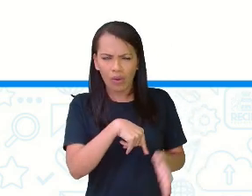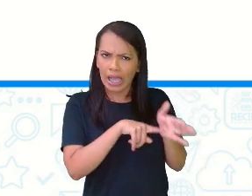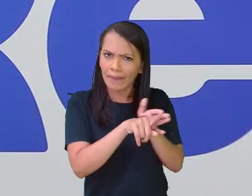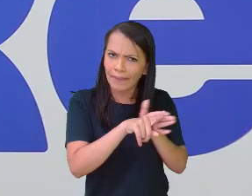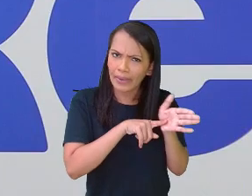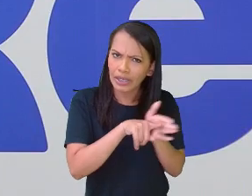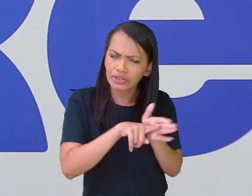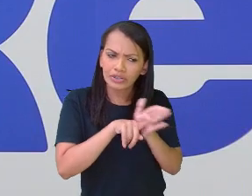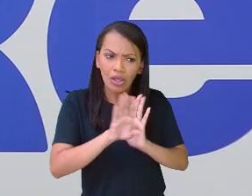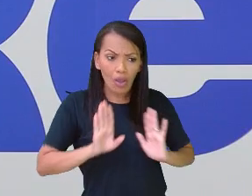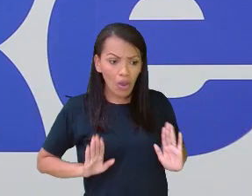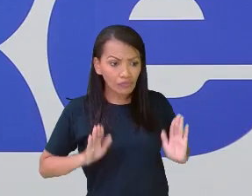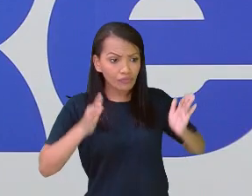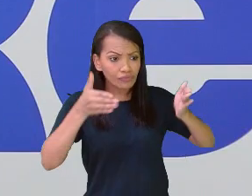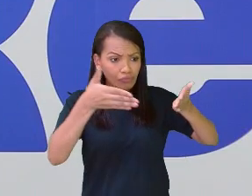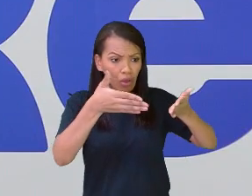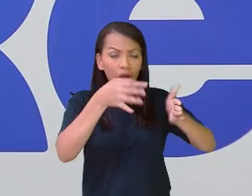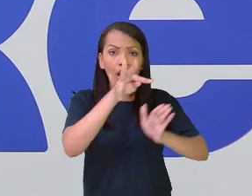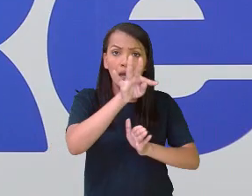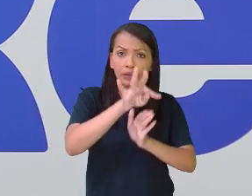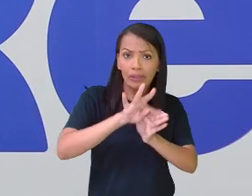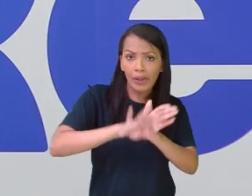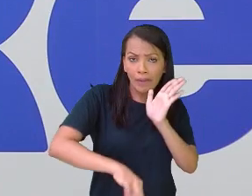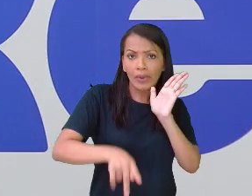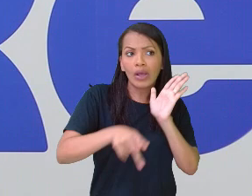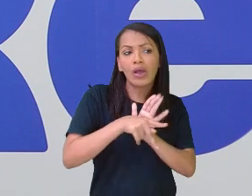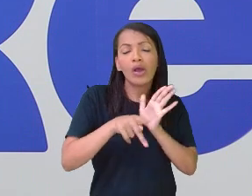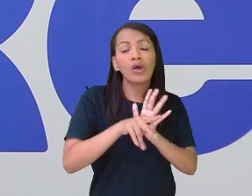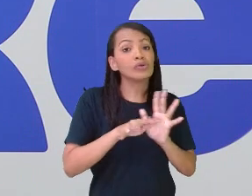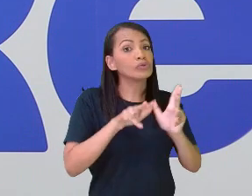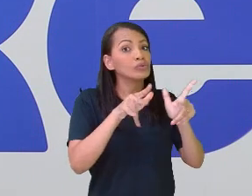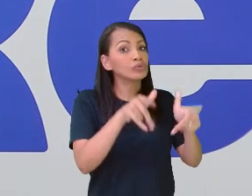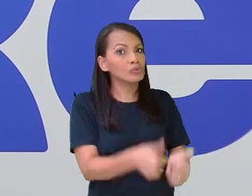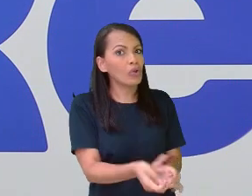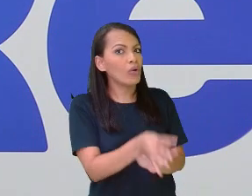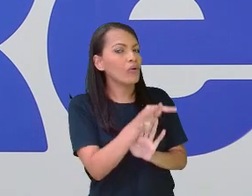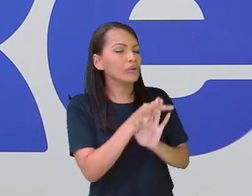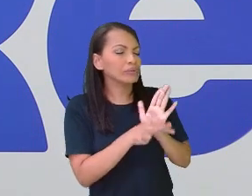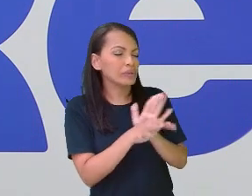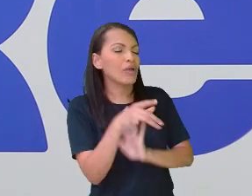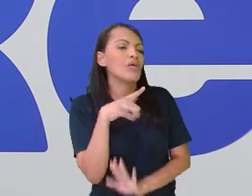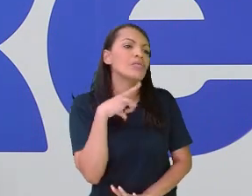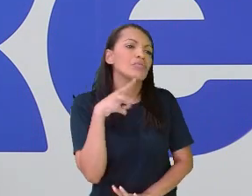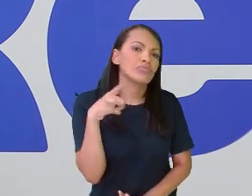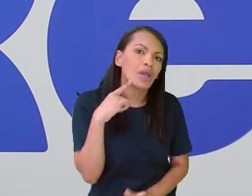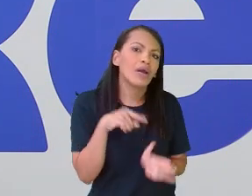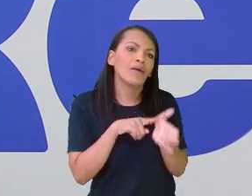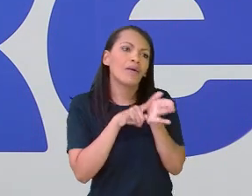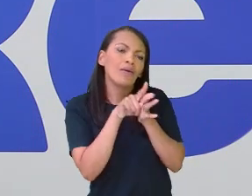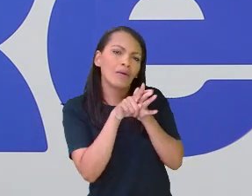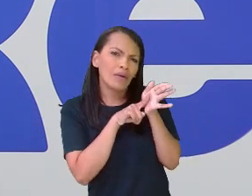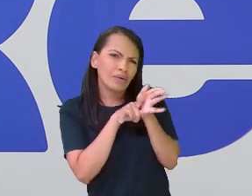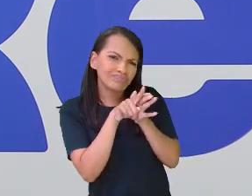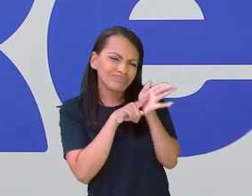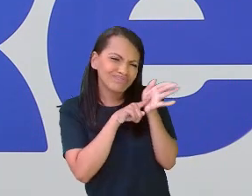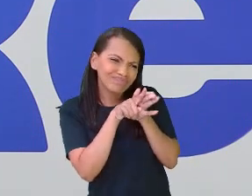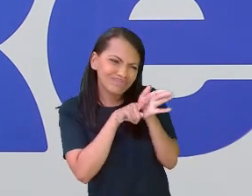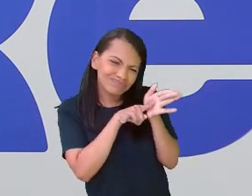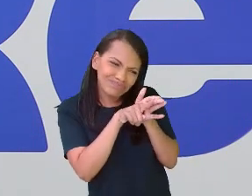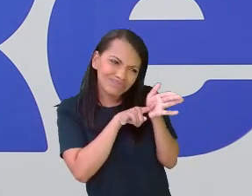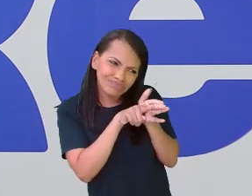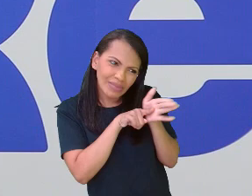Mauricéia, direcionada para um texto, porque Exato. todo texto científico se tem uma pesquisa sobre isso, né, que tem que ter